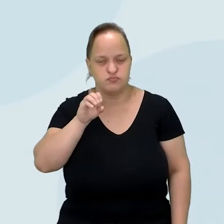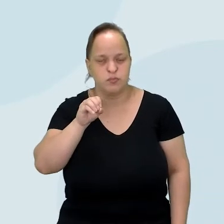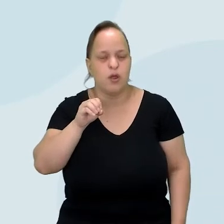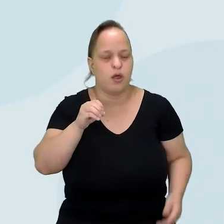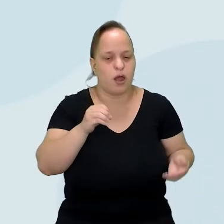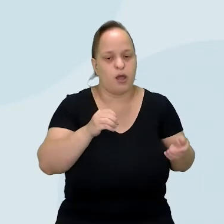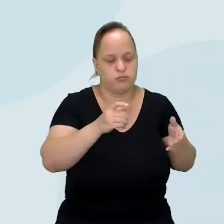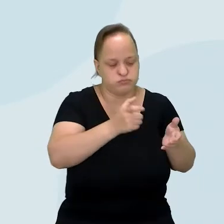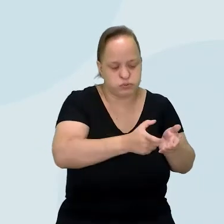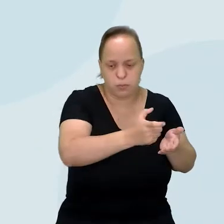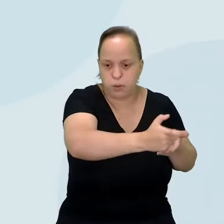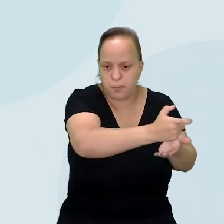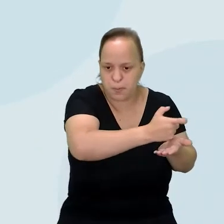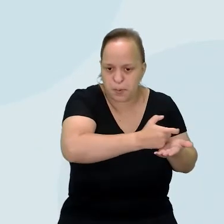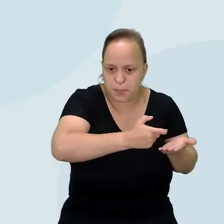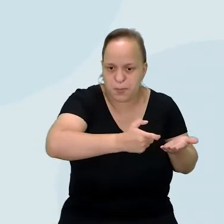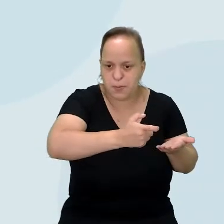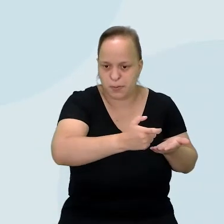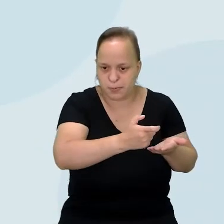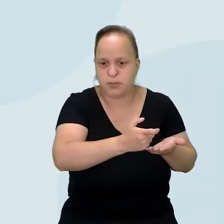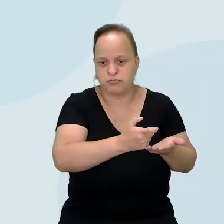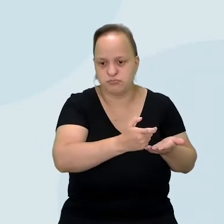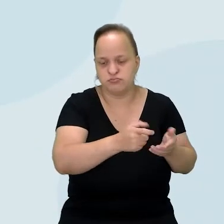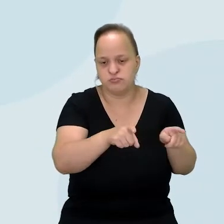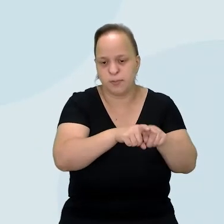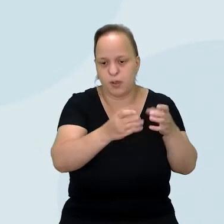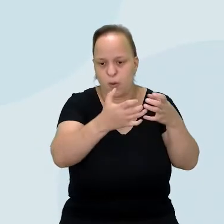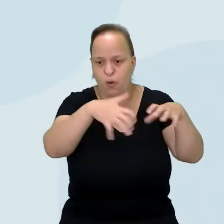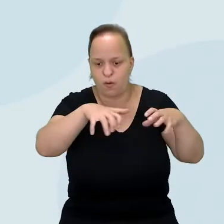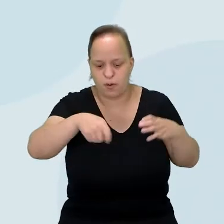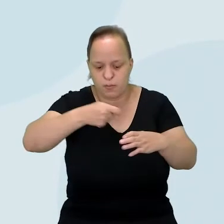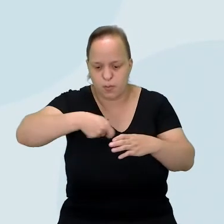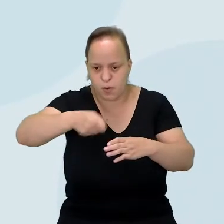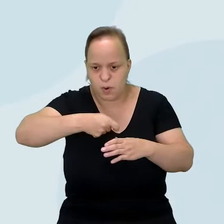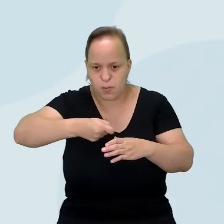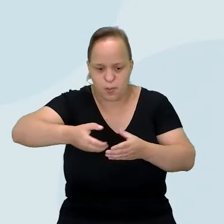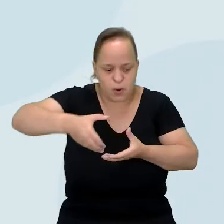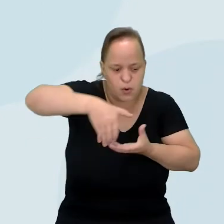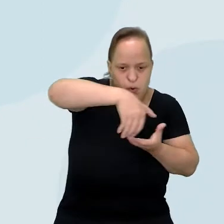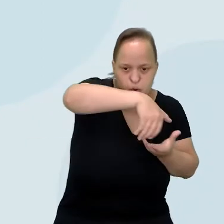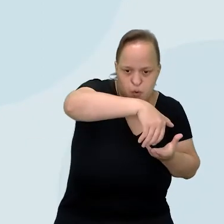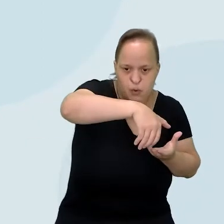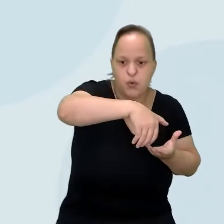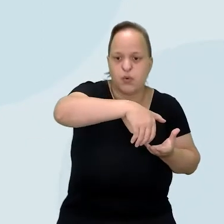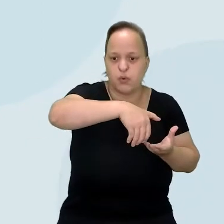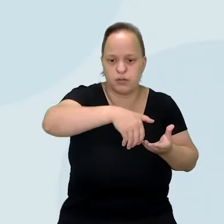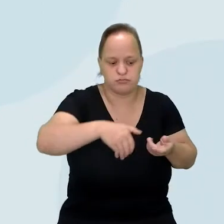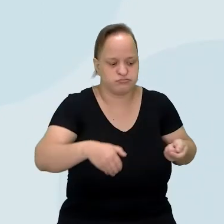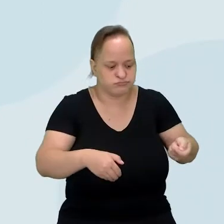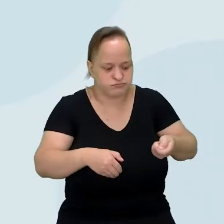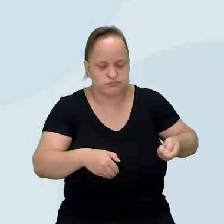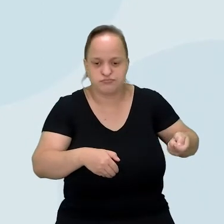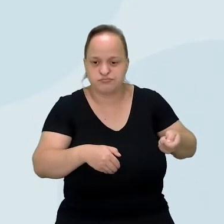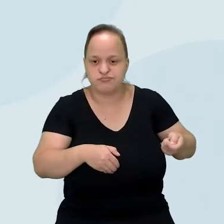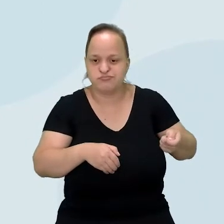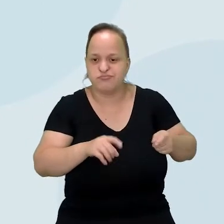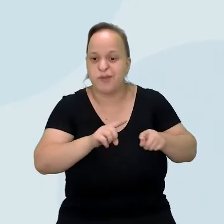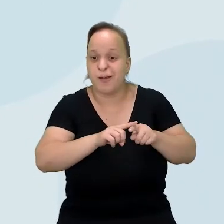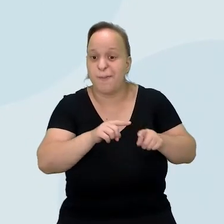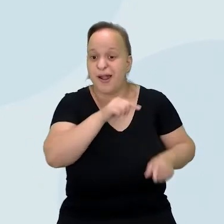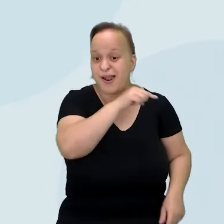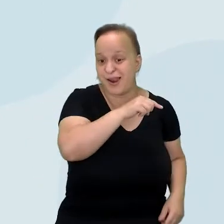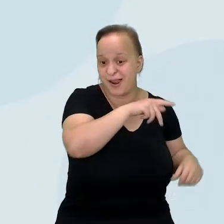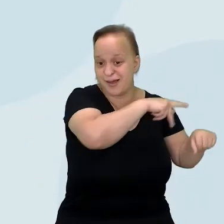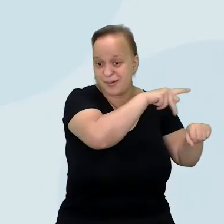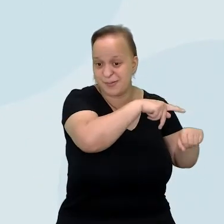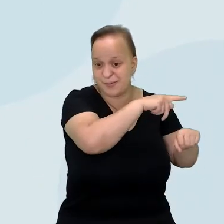batidos. O africano melhorou essa alimentação, esse prato, trazendo e adicionando, então, o leite de coco,